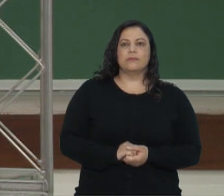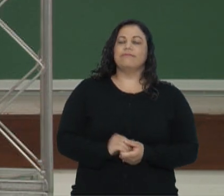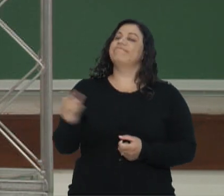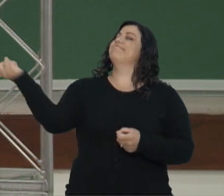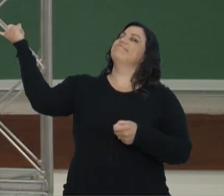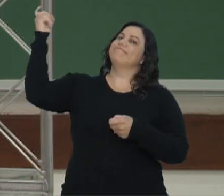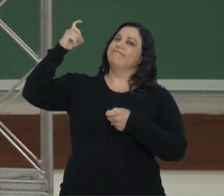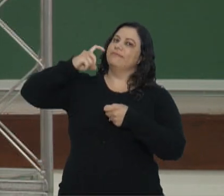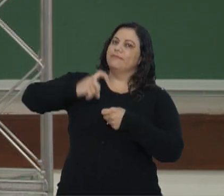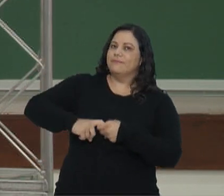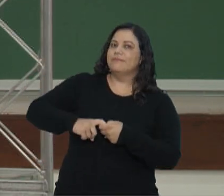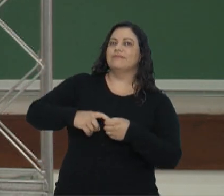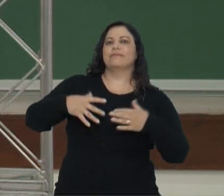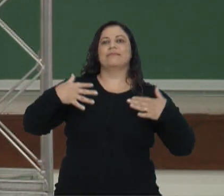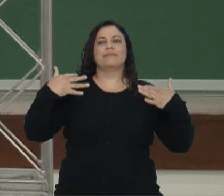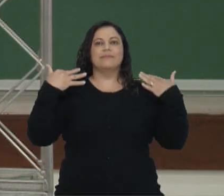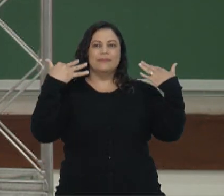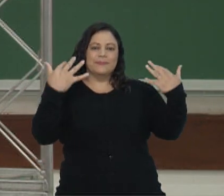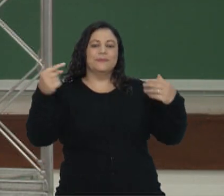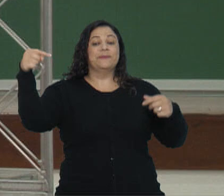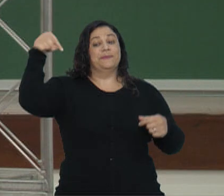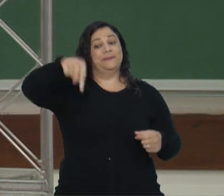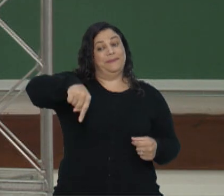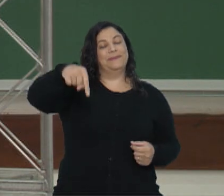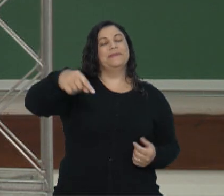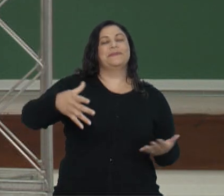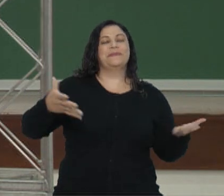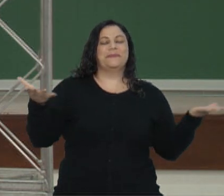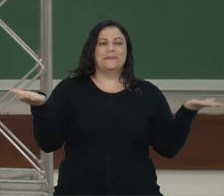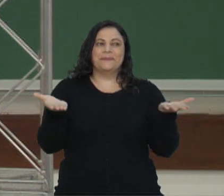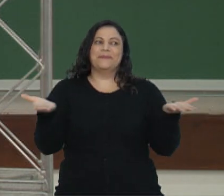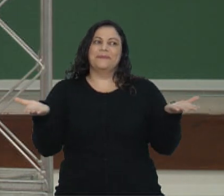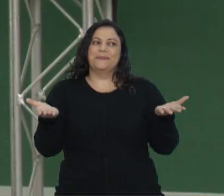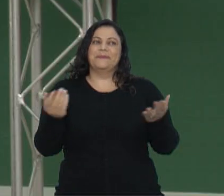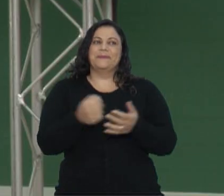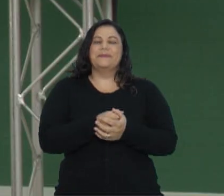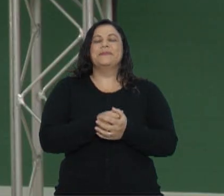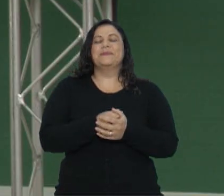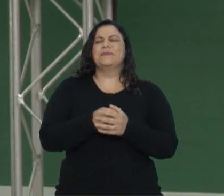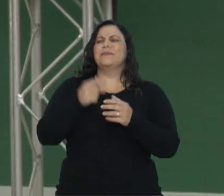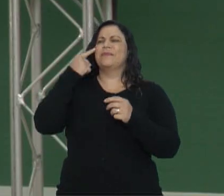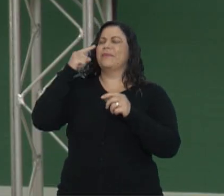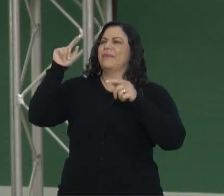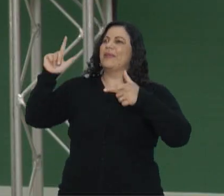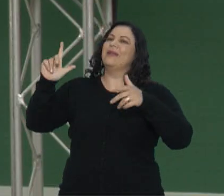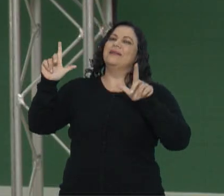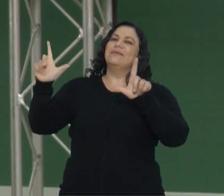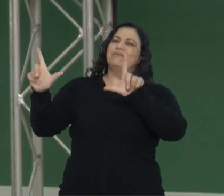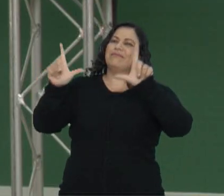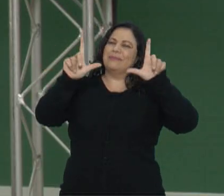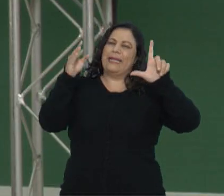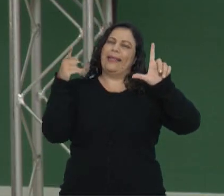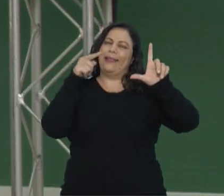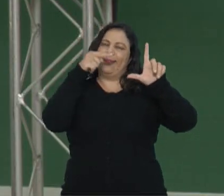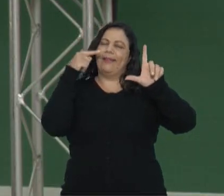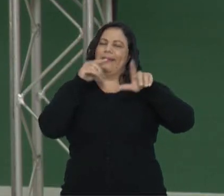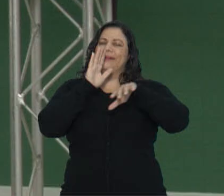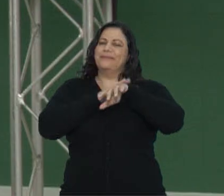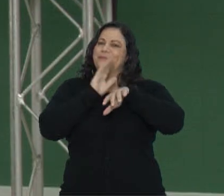De volta, pessoal, então aqui, olha, vou até limpar aqui a boca, ó, deu para ficar bastante tempo, deu para comer, até fazer uma